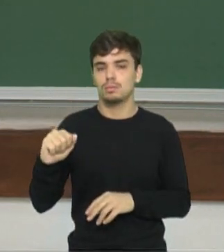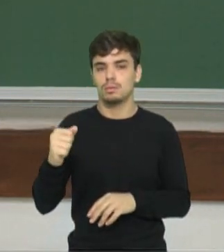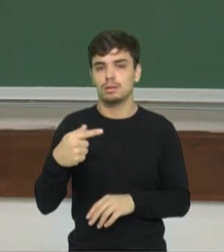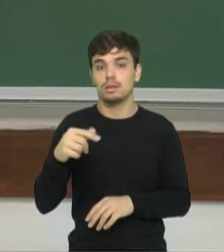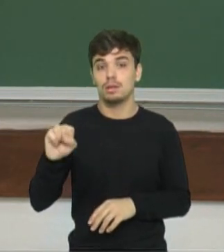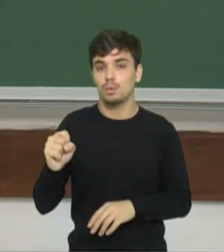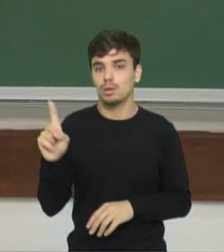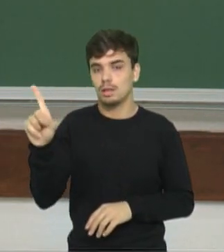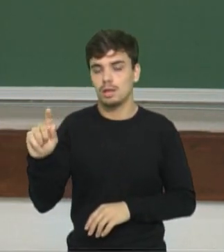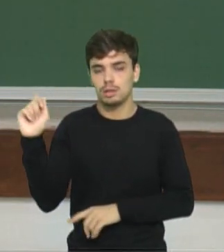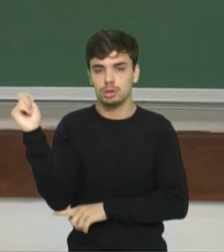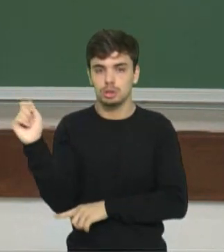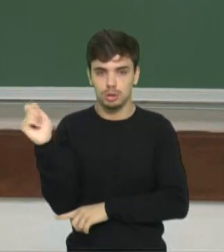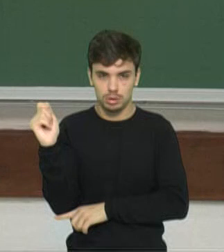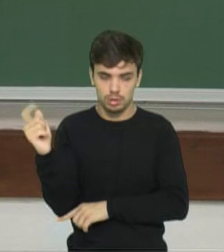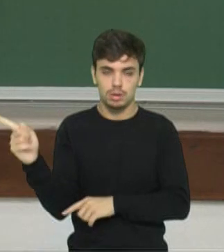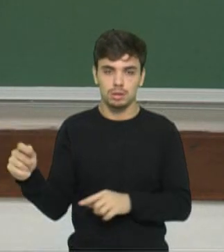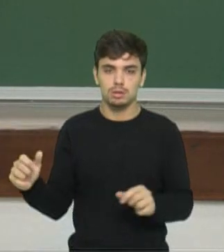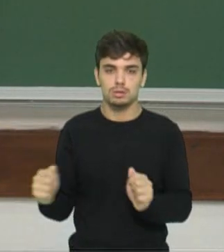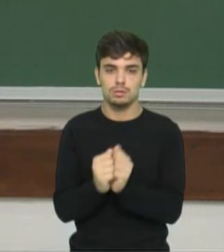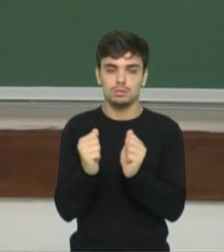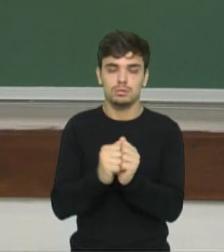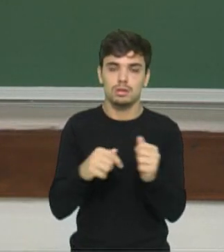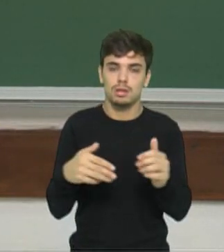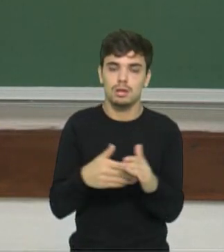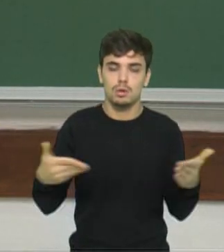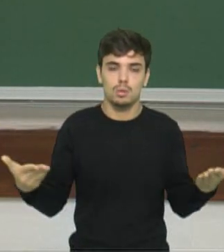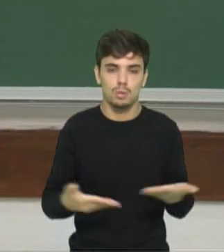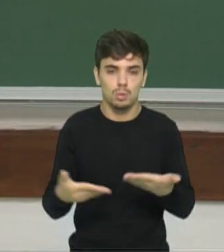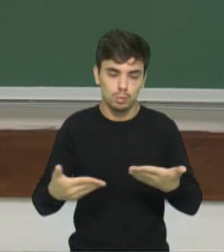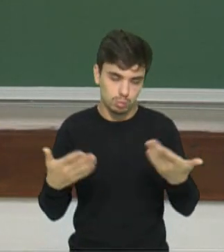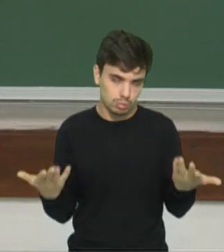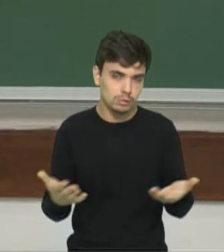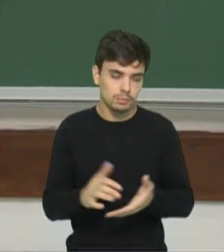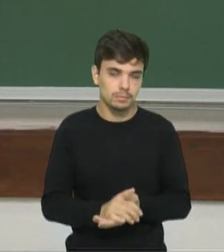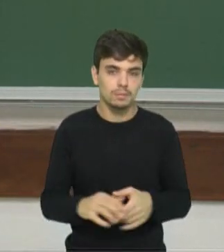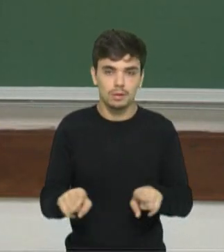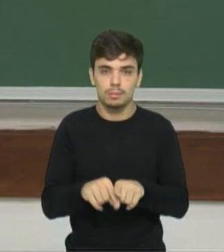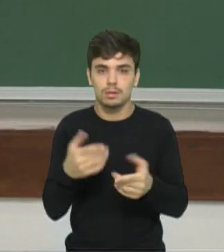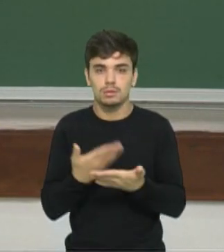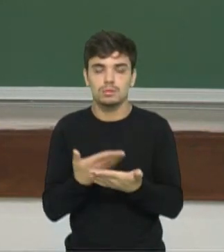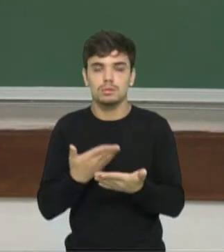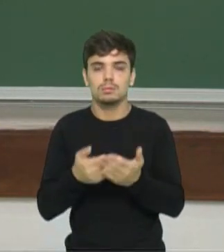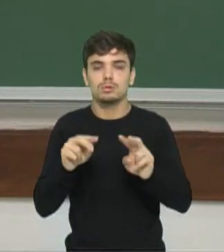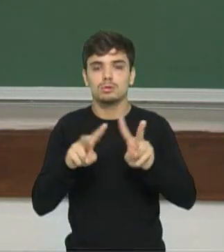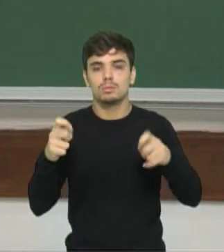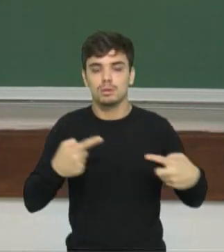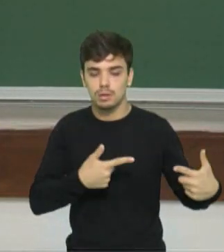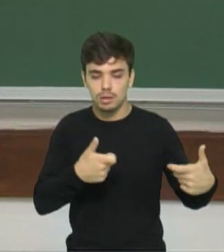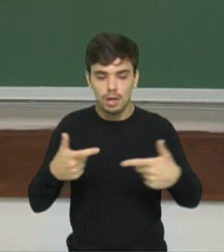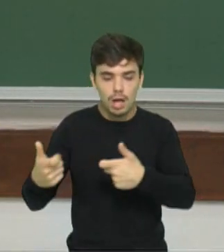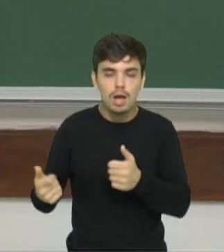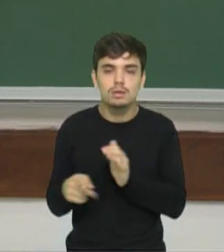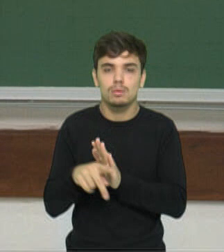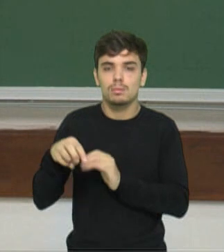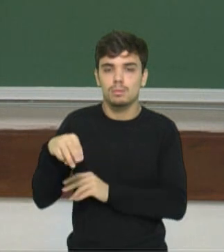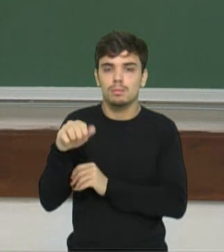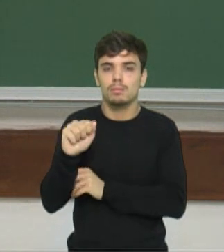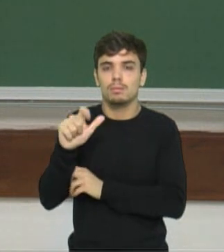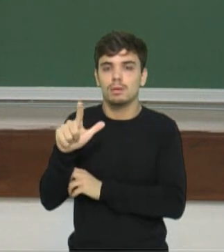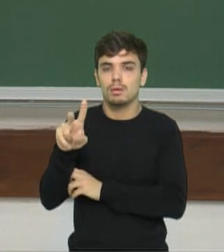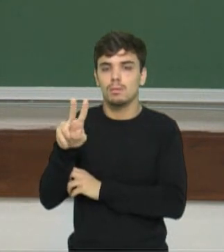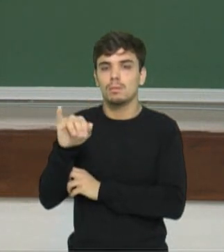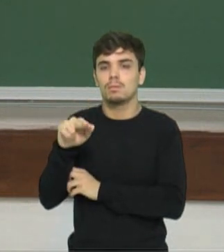1978 na Argentina, e elas se reúnem até os dias de hoje. E estudamos também a Guerra das Malvinas, né? Essa oposição entre